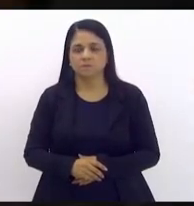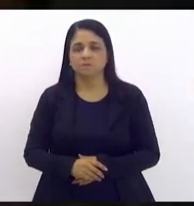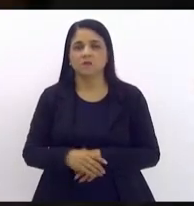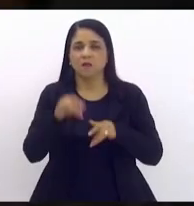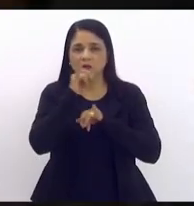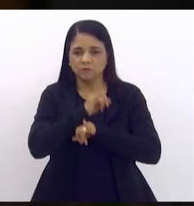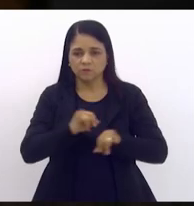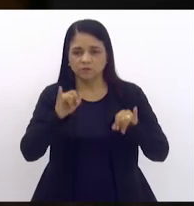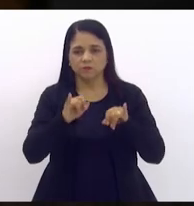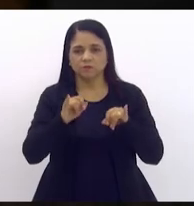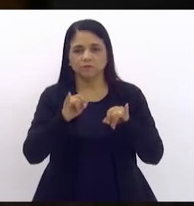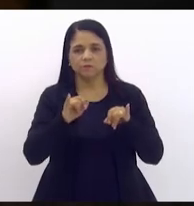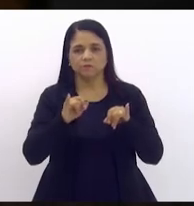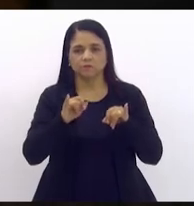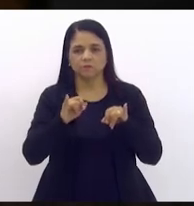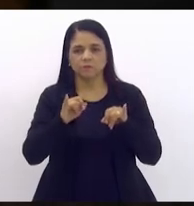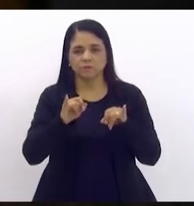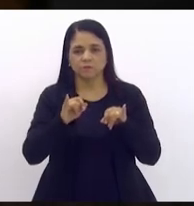Anuncio.